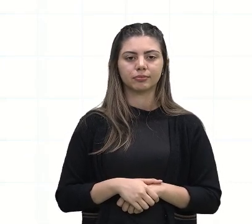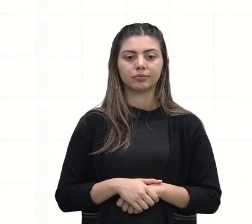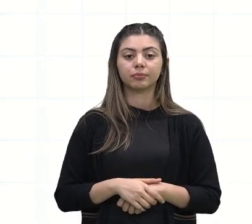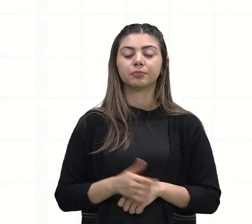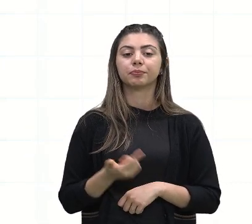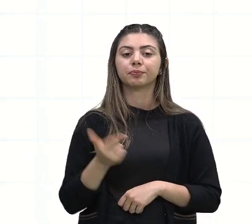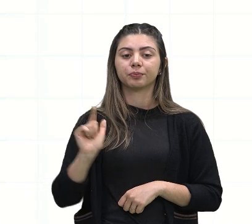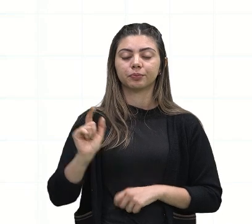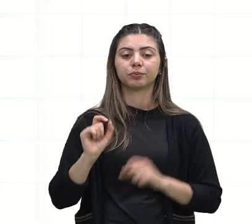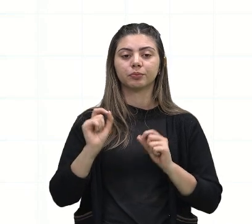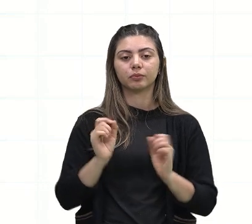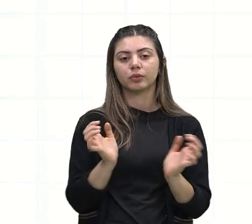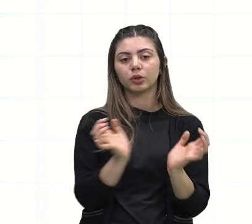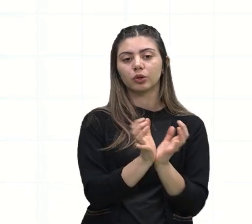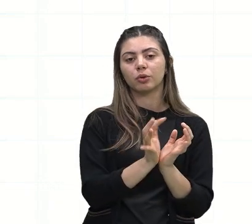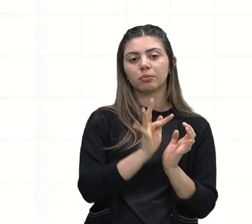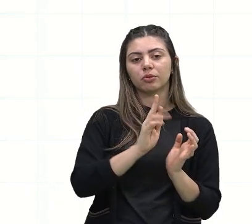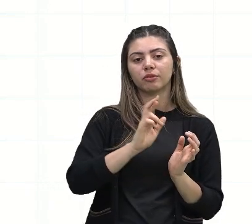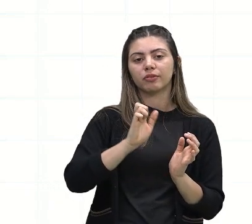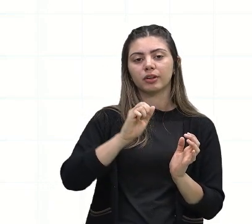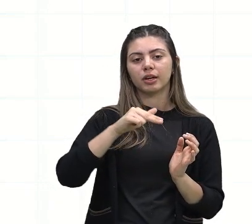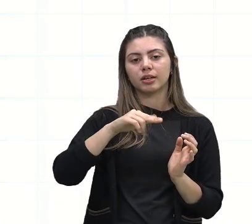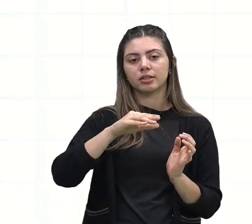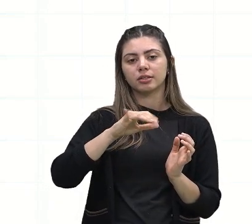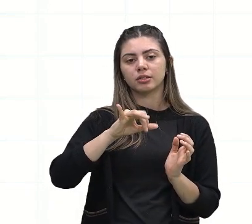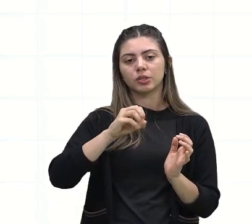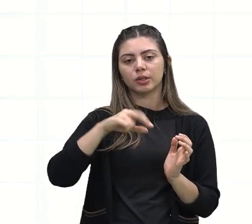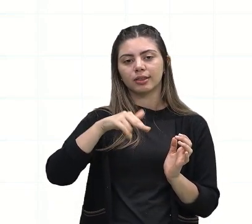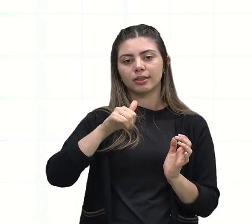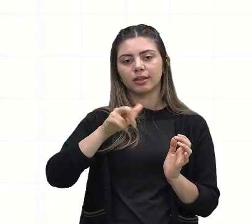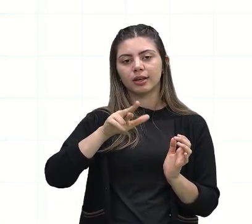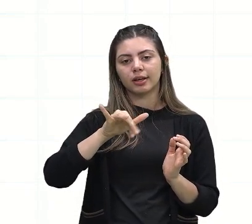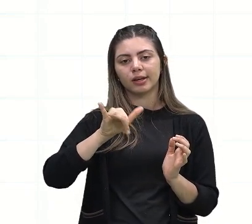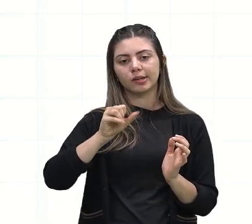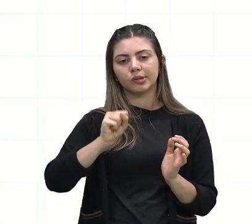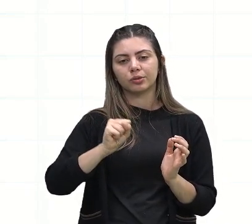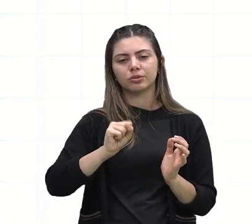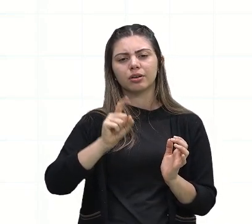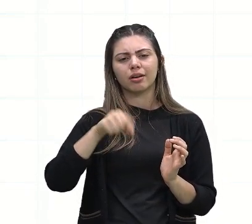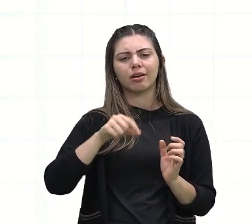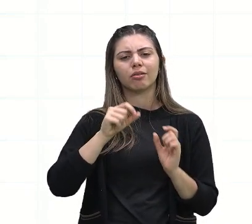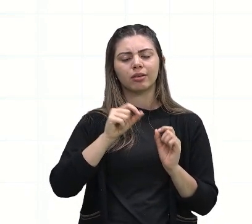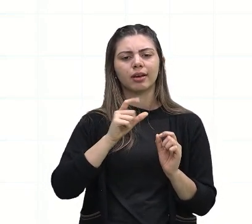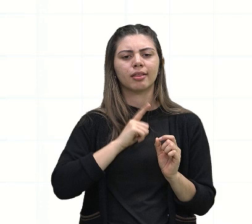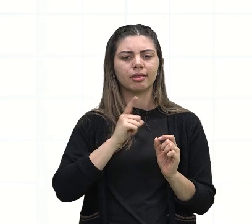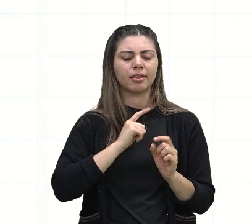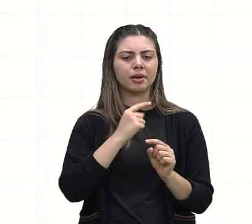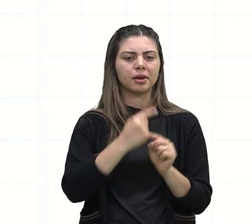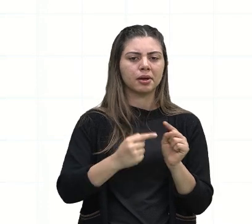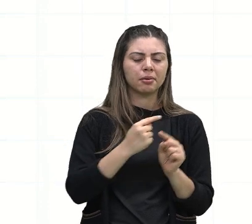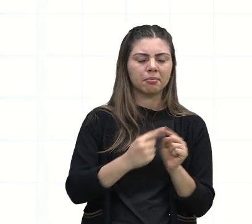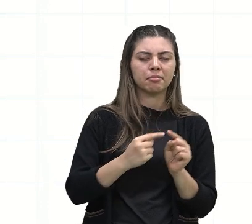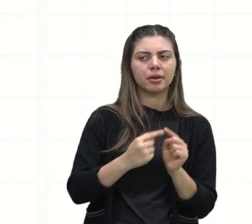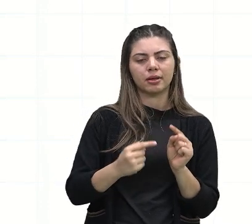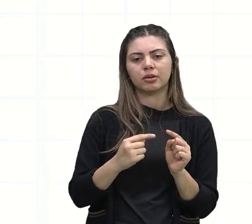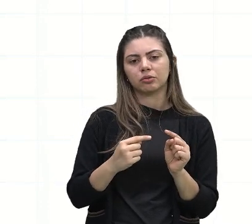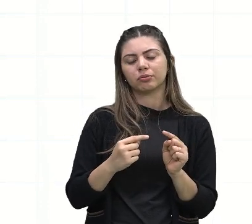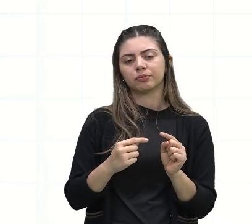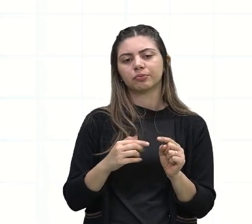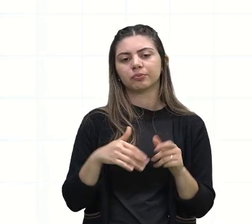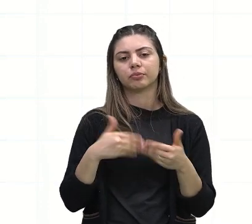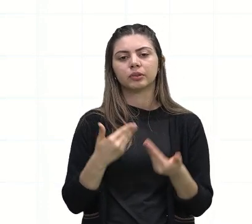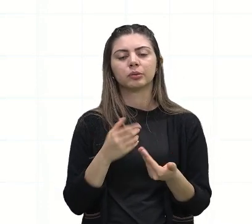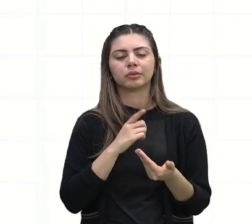Já os fracionários, eles indicam parte, né, de um inteiro, ou seja, de um todo, né? Então, vai ocorrer o quê?